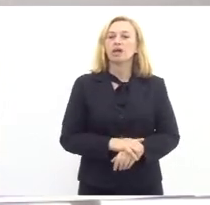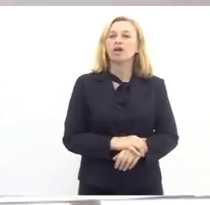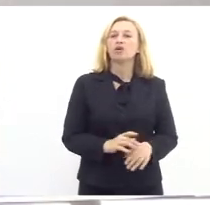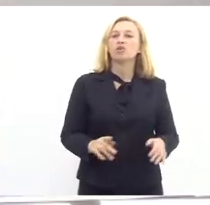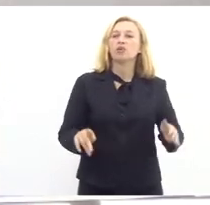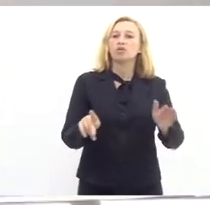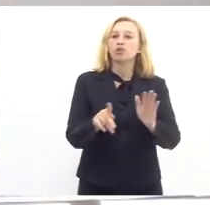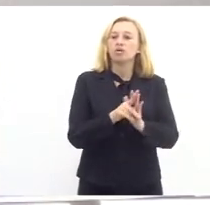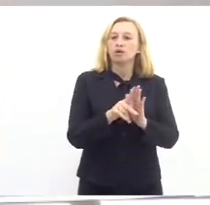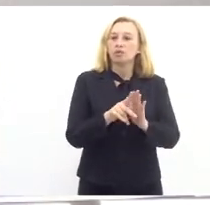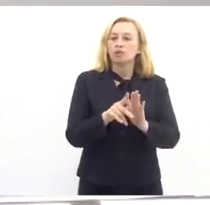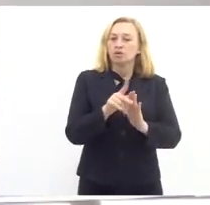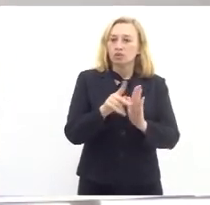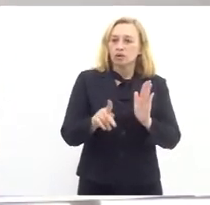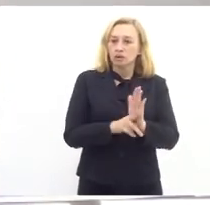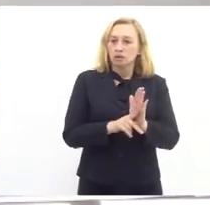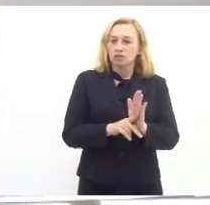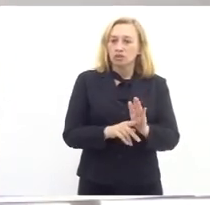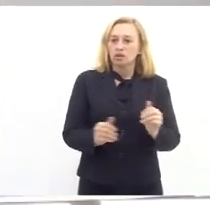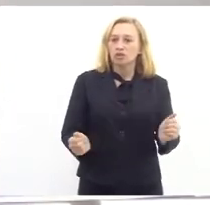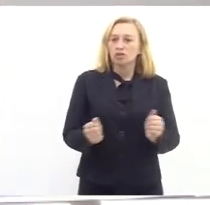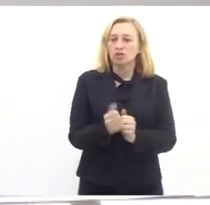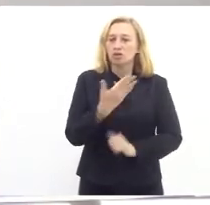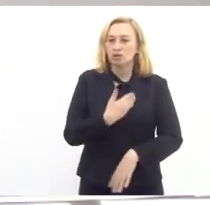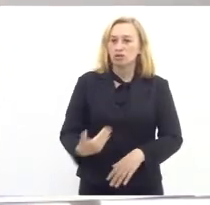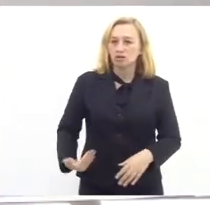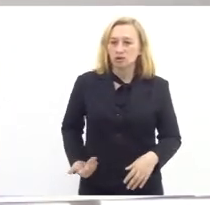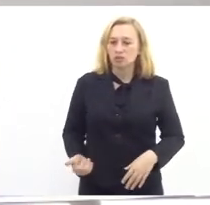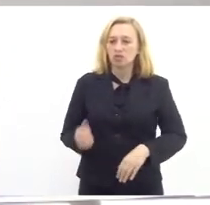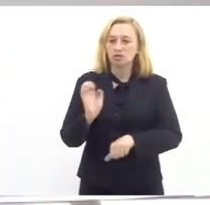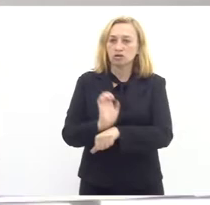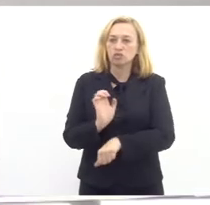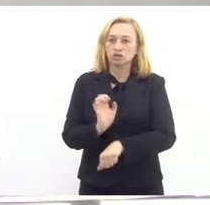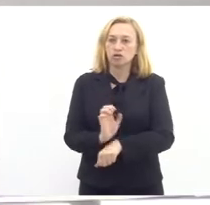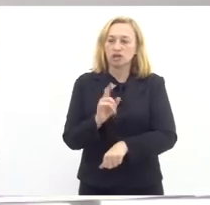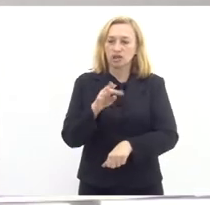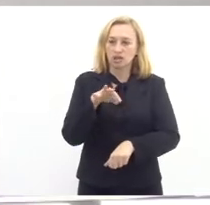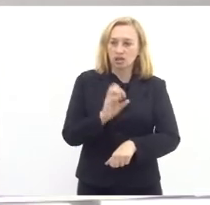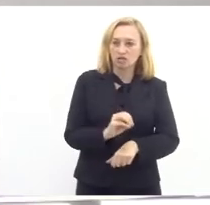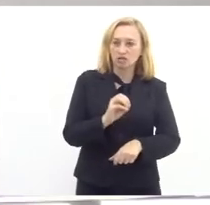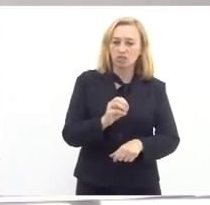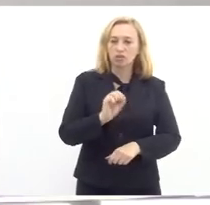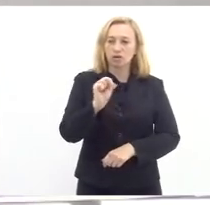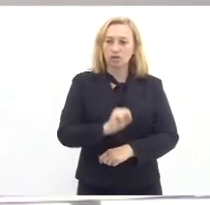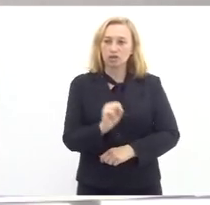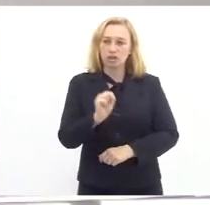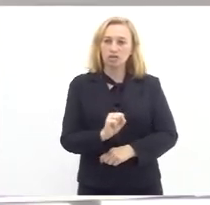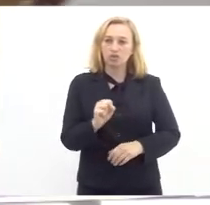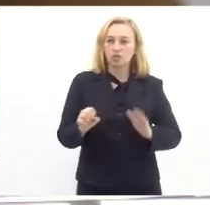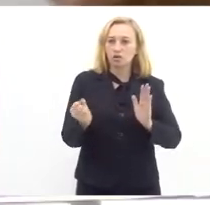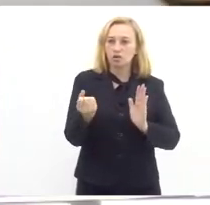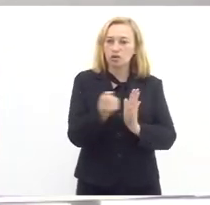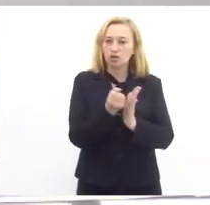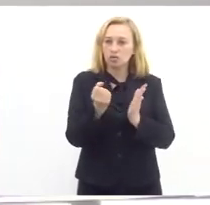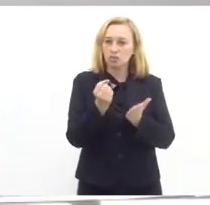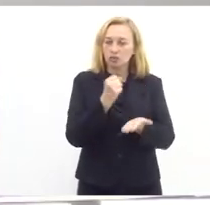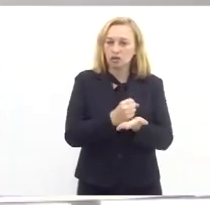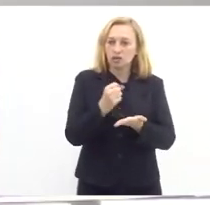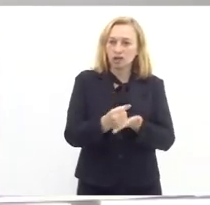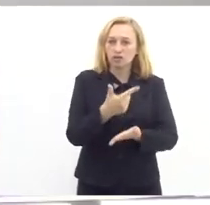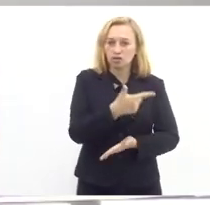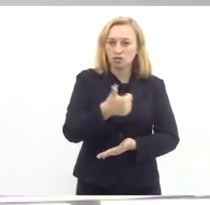foi pactuado entre o operador e o governo do Estado através dos termos aditivos 8º e 9º do contrato de concessão de